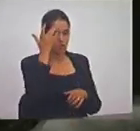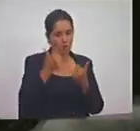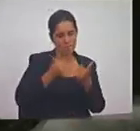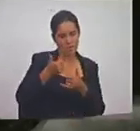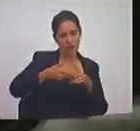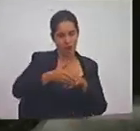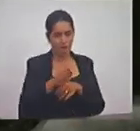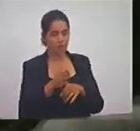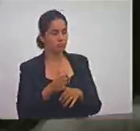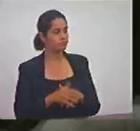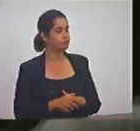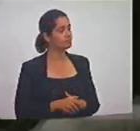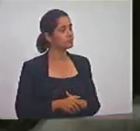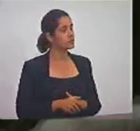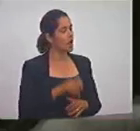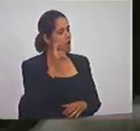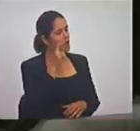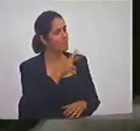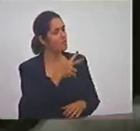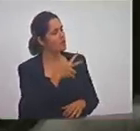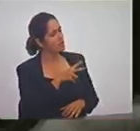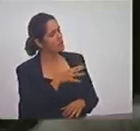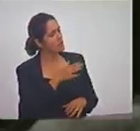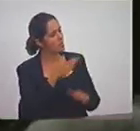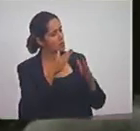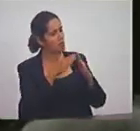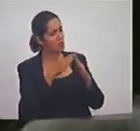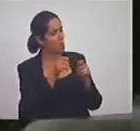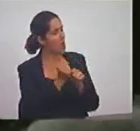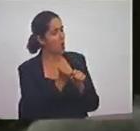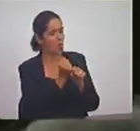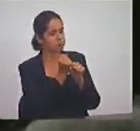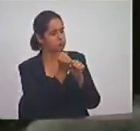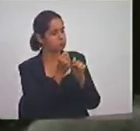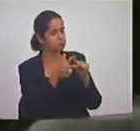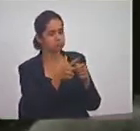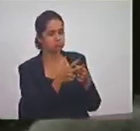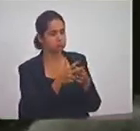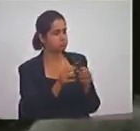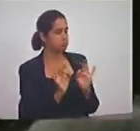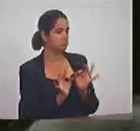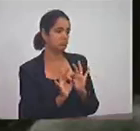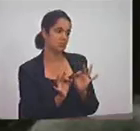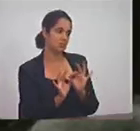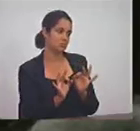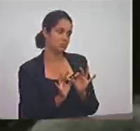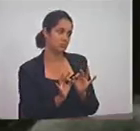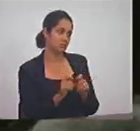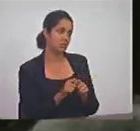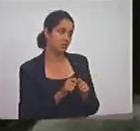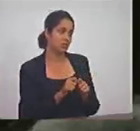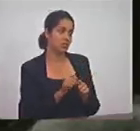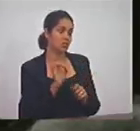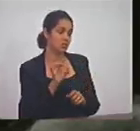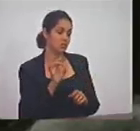procurado por alguns moradores, passei lá ontem, inclusive no domingo, e não está acontecendo nada disso. Então, o que está fazendo é apenas o quiosque, que era o